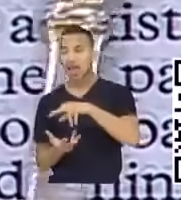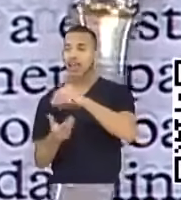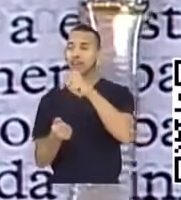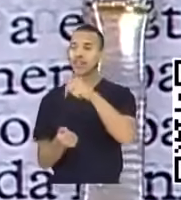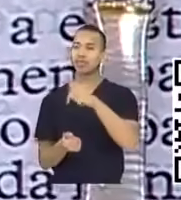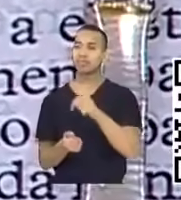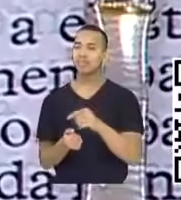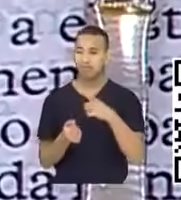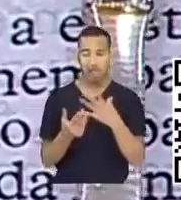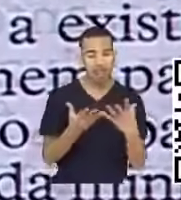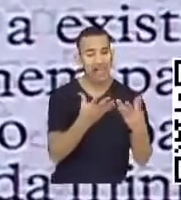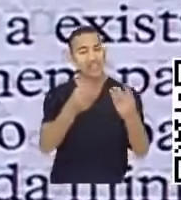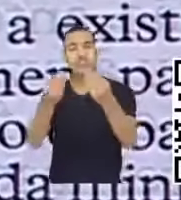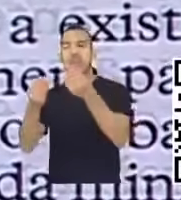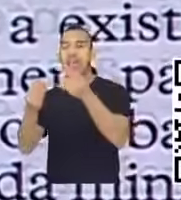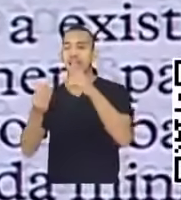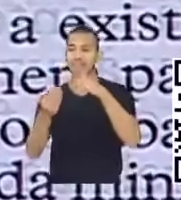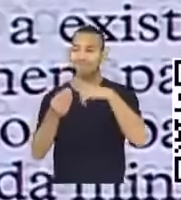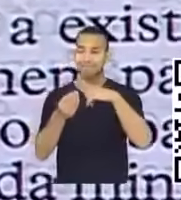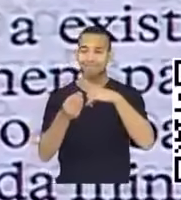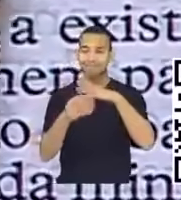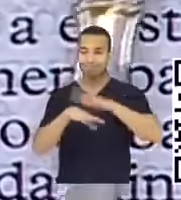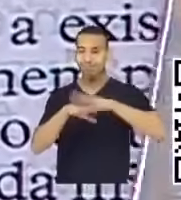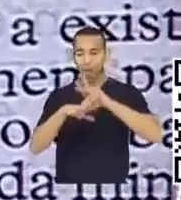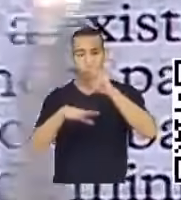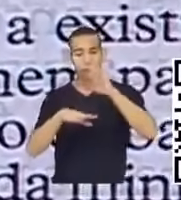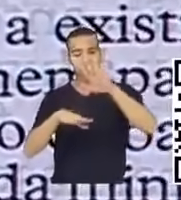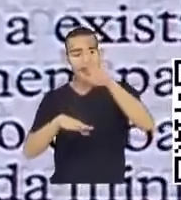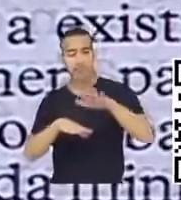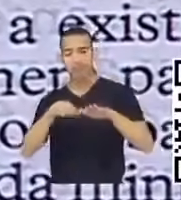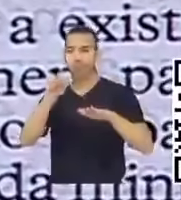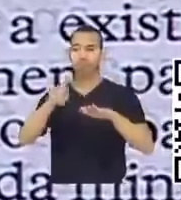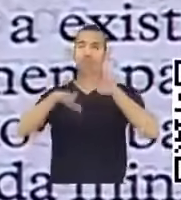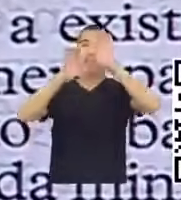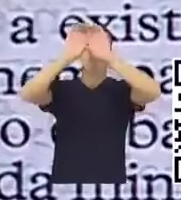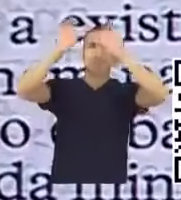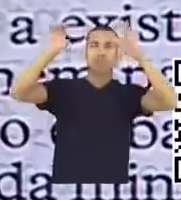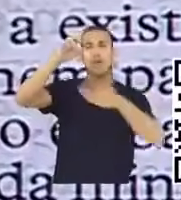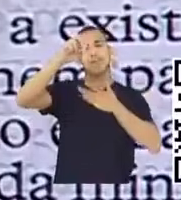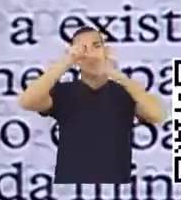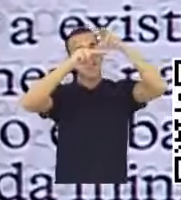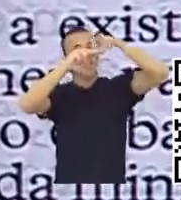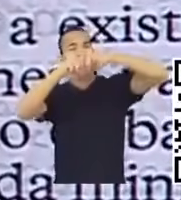é cheia com os meus pés se o seu é uma minha cadeira